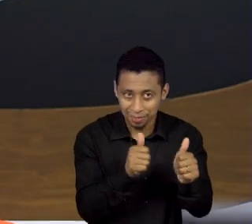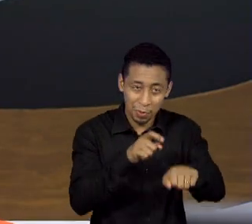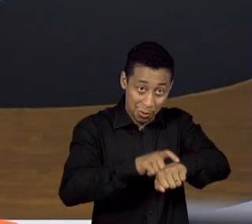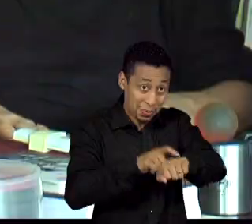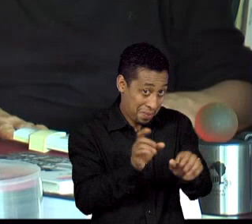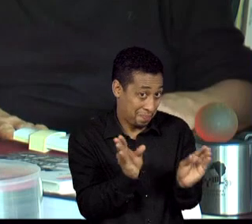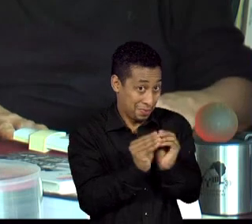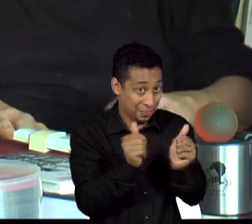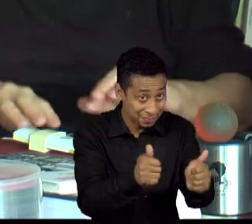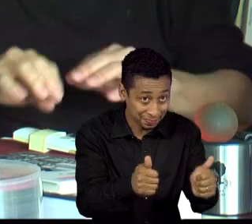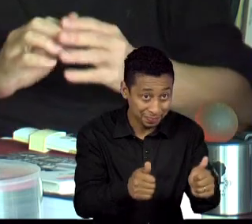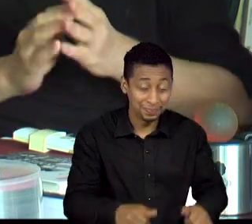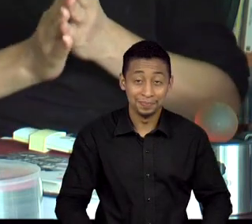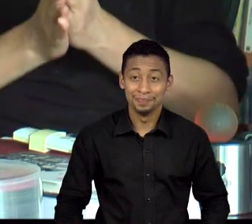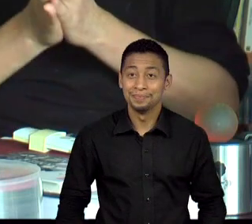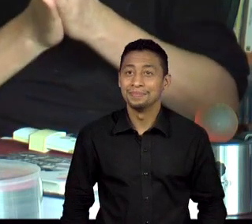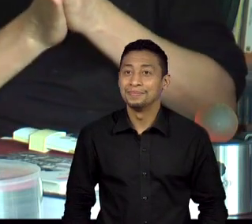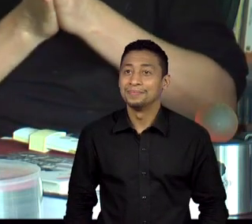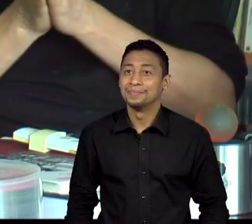aqui.